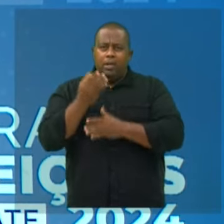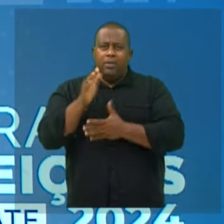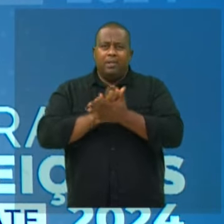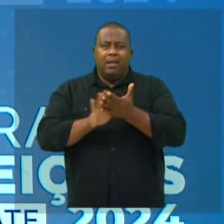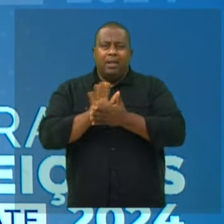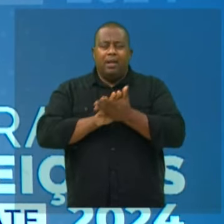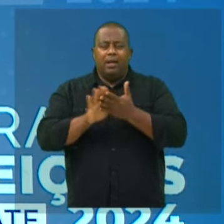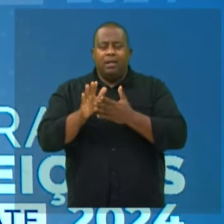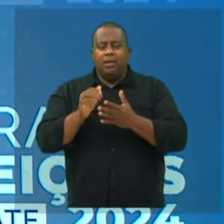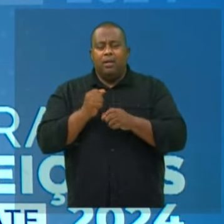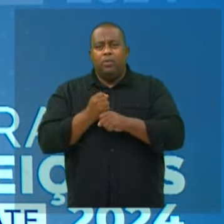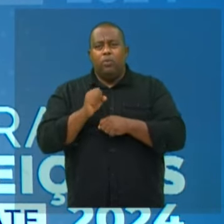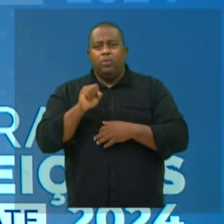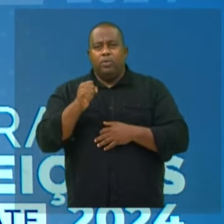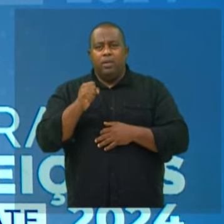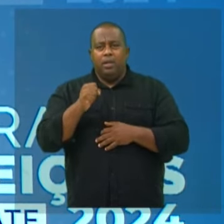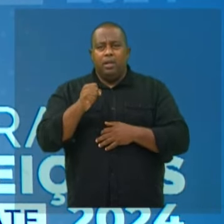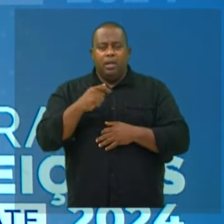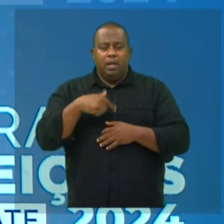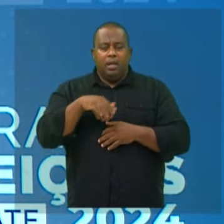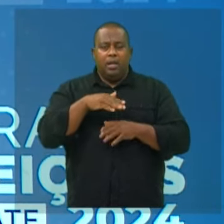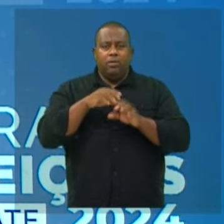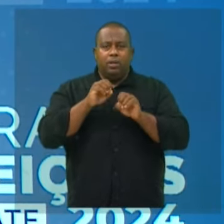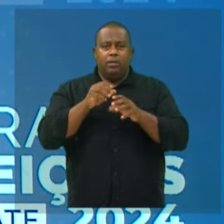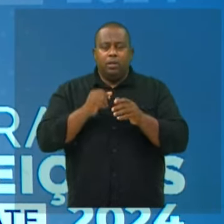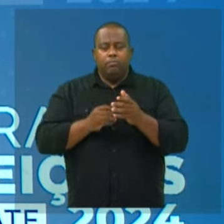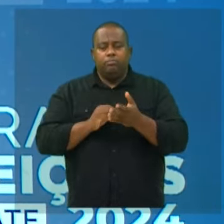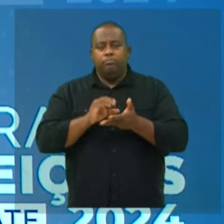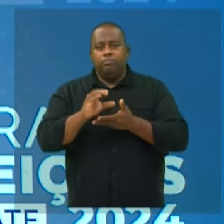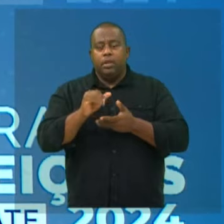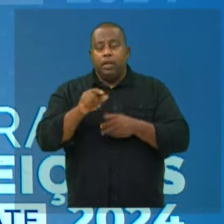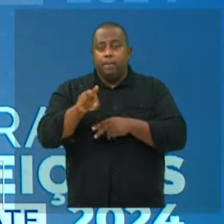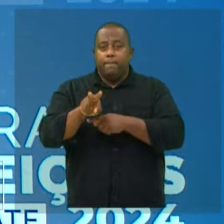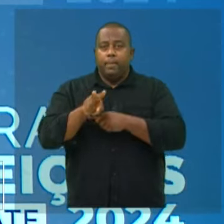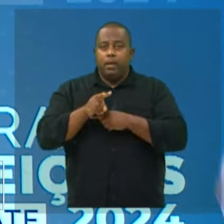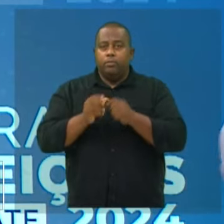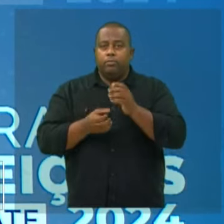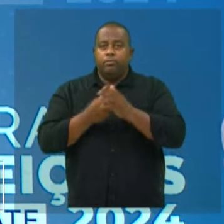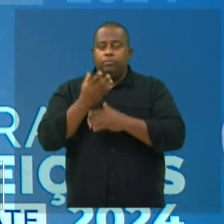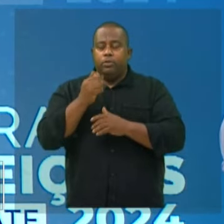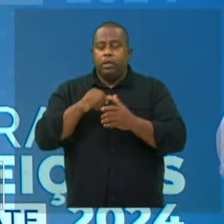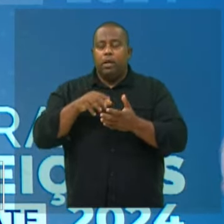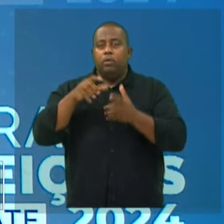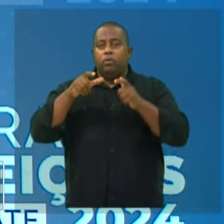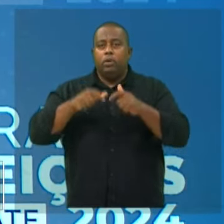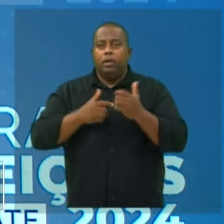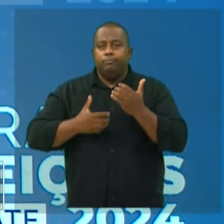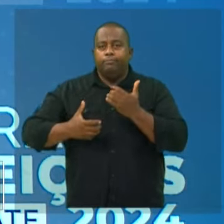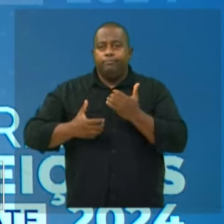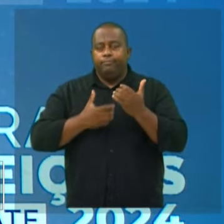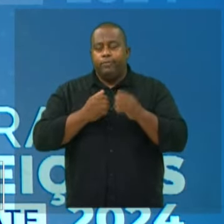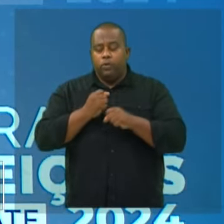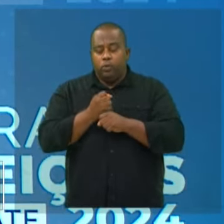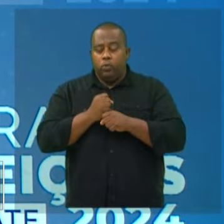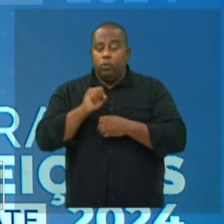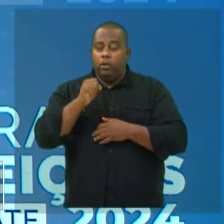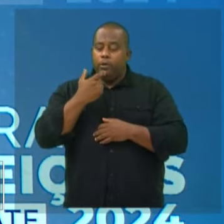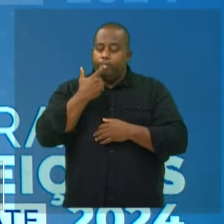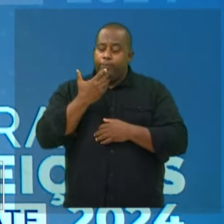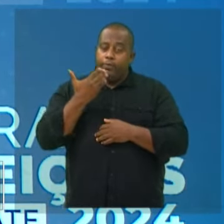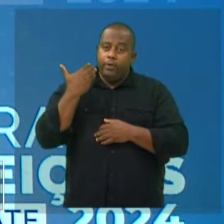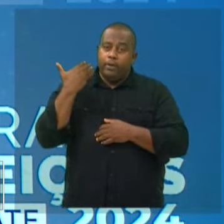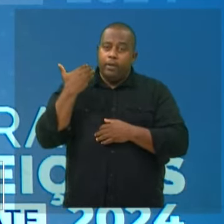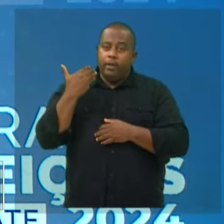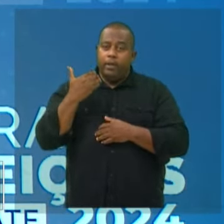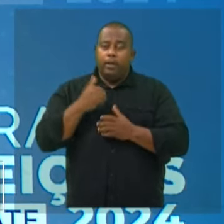pegou dinheiro do Ministério da Educação para construir as creches tomou empréstimo para fazer as creches e em 8 anos até poucos dias atrás